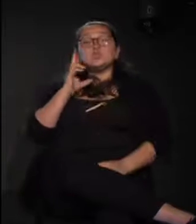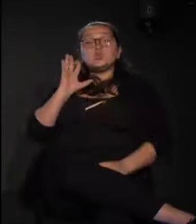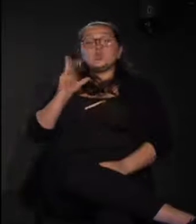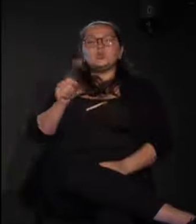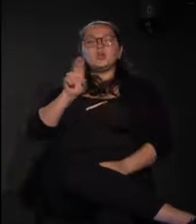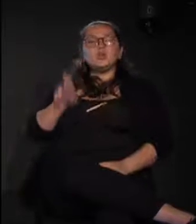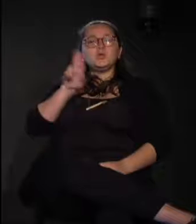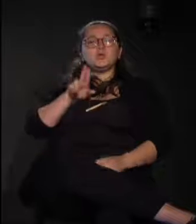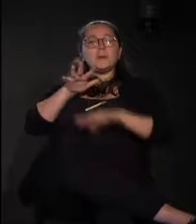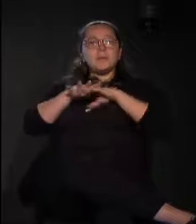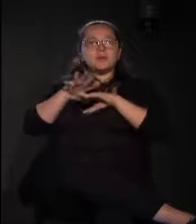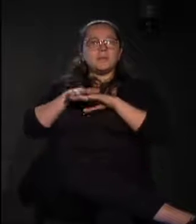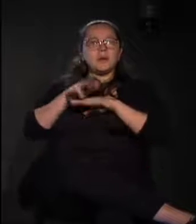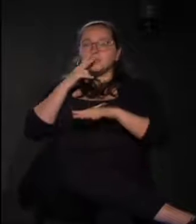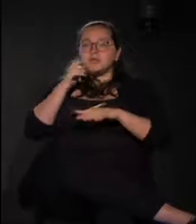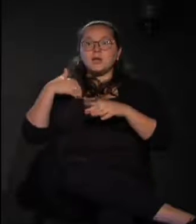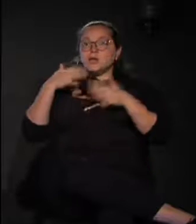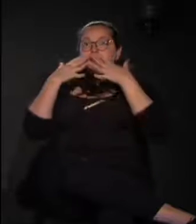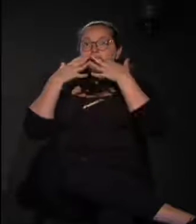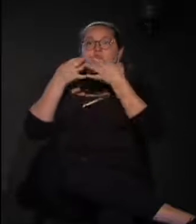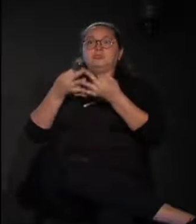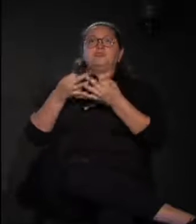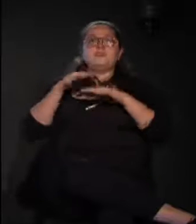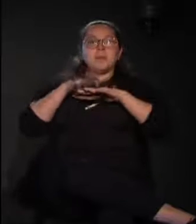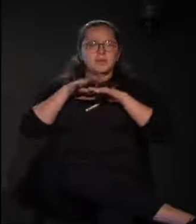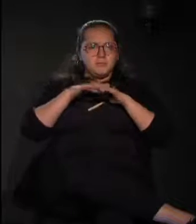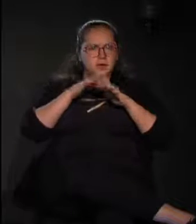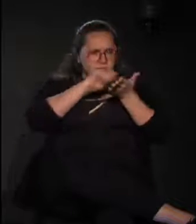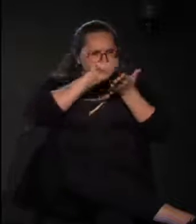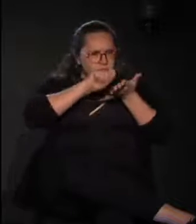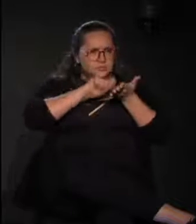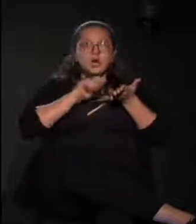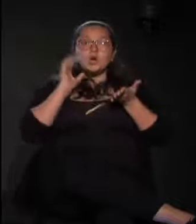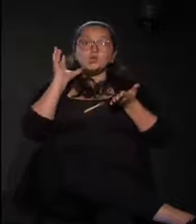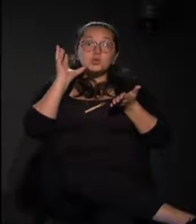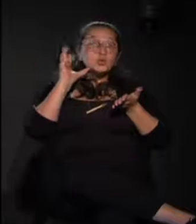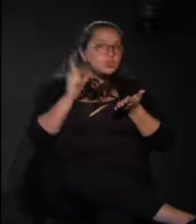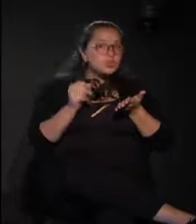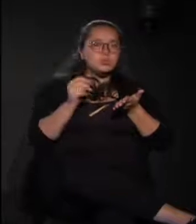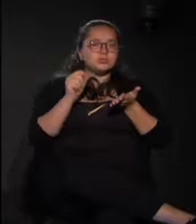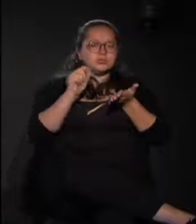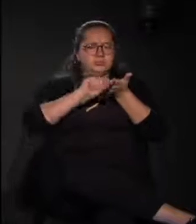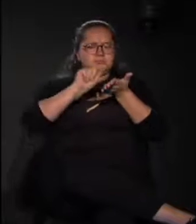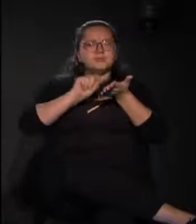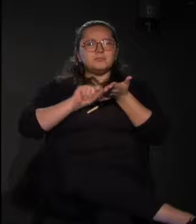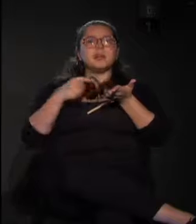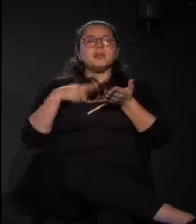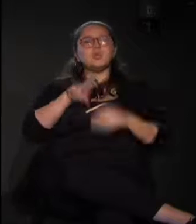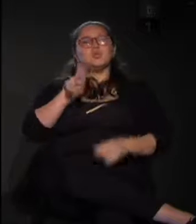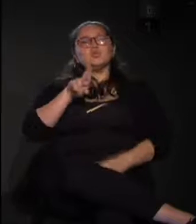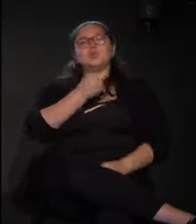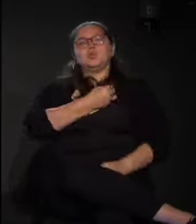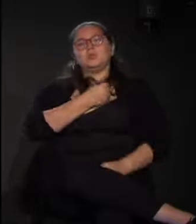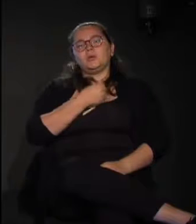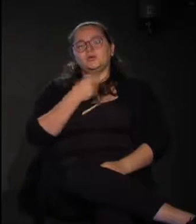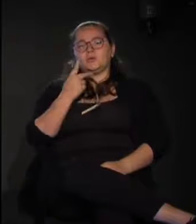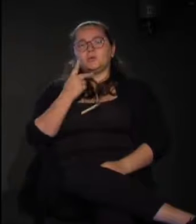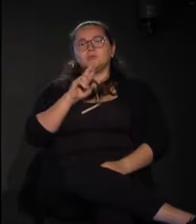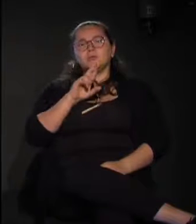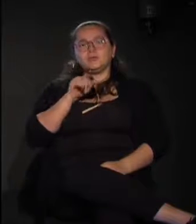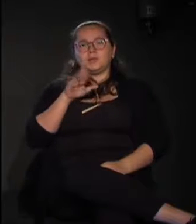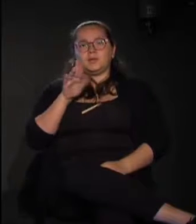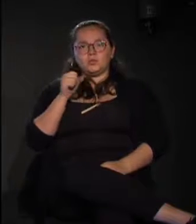espécie de compulsão por causa do livro todo em que o autor tudo aquilo que fazem por isso fui fazer um documento dos números primos tudo aquilo que o que